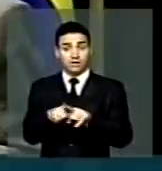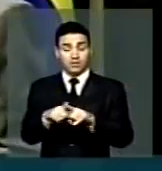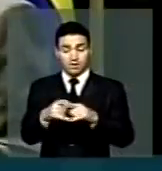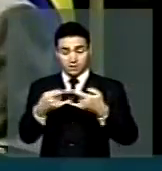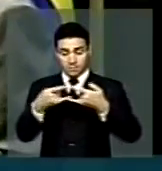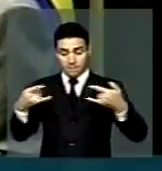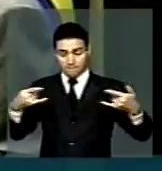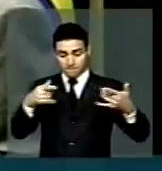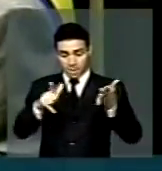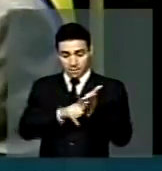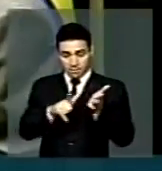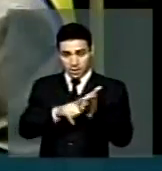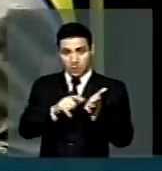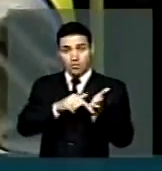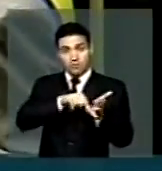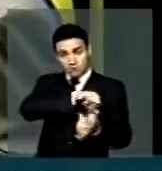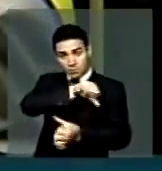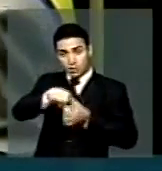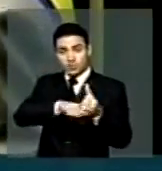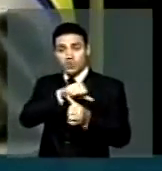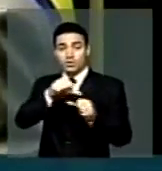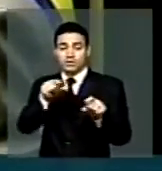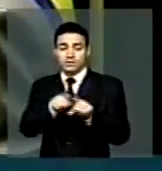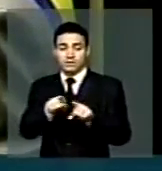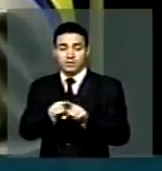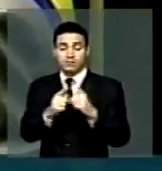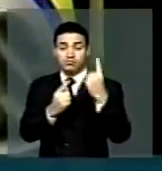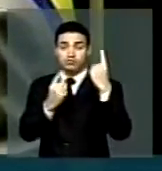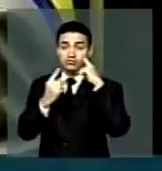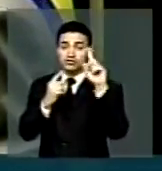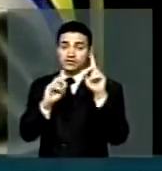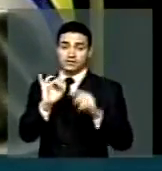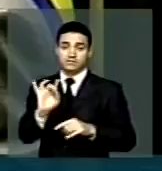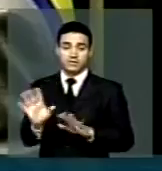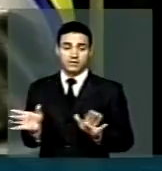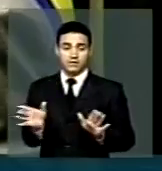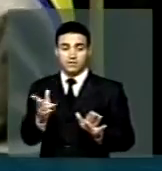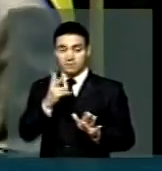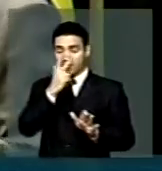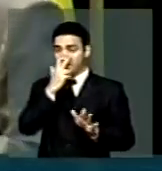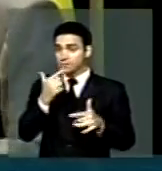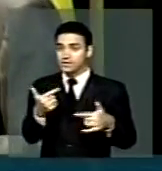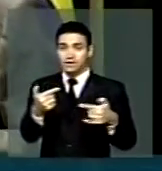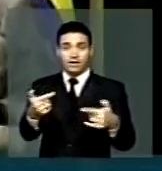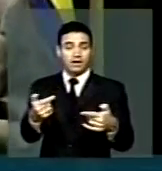fisicamente a moeda no conjunto do Brasil num só dia. Uma operação de guerra.